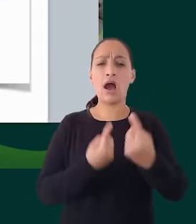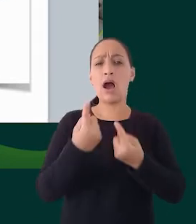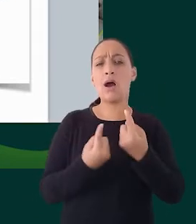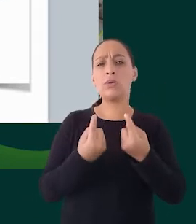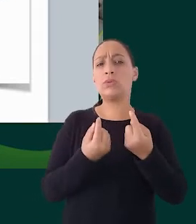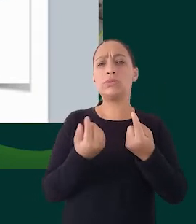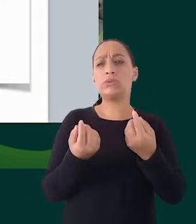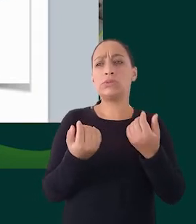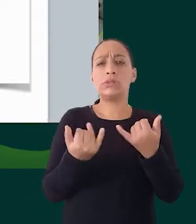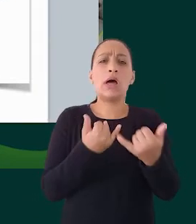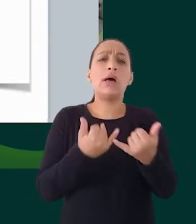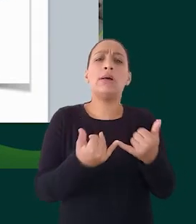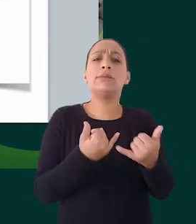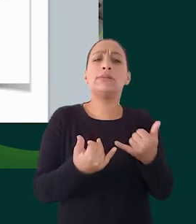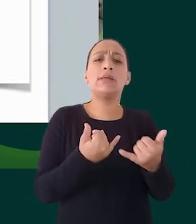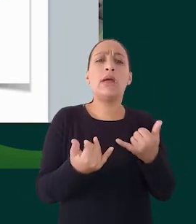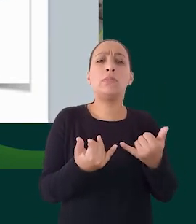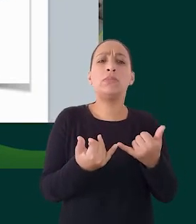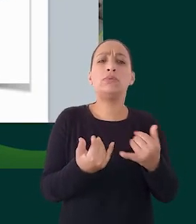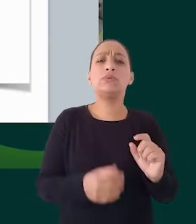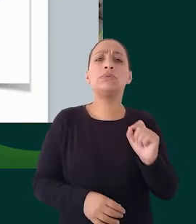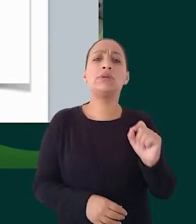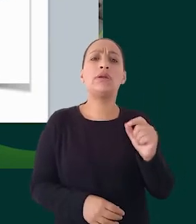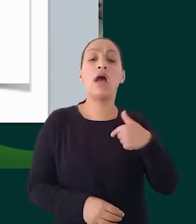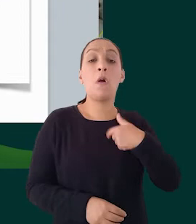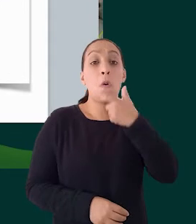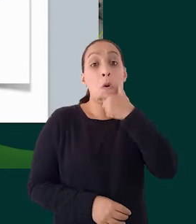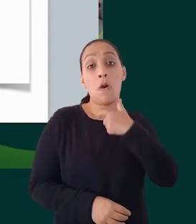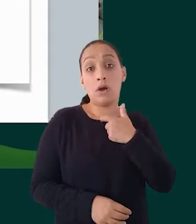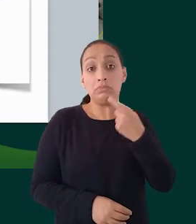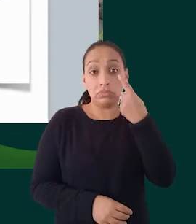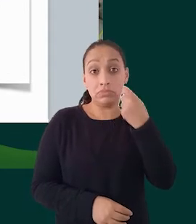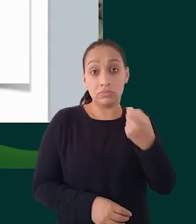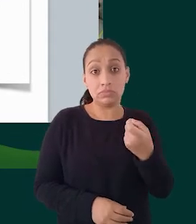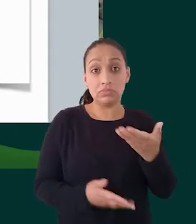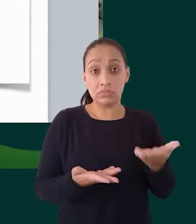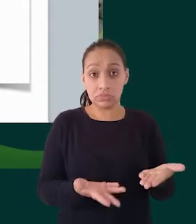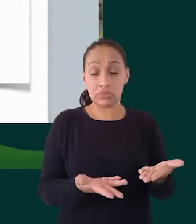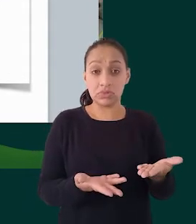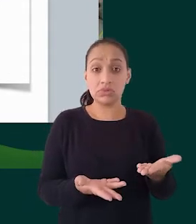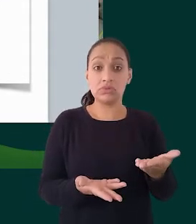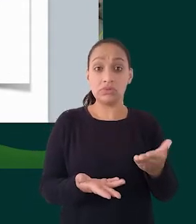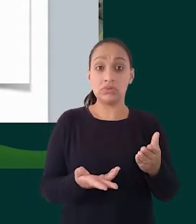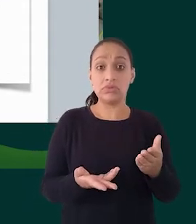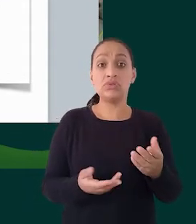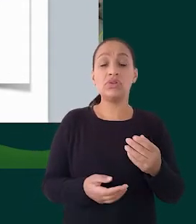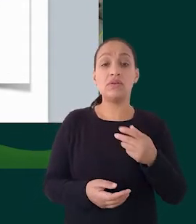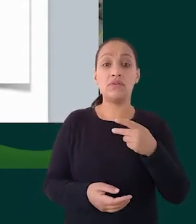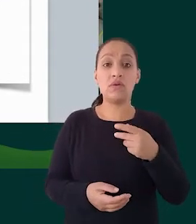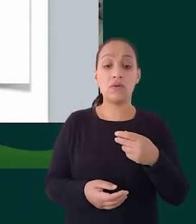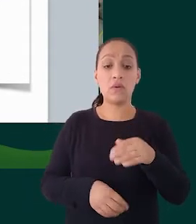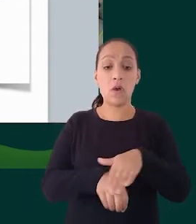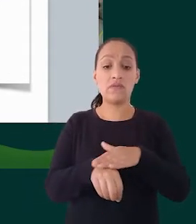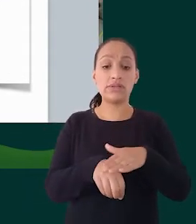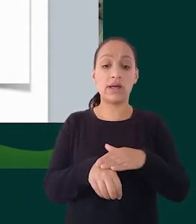tá? Alguns exemplos que eu acho bem interessante da gente comentar.